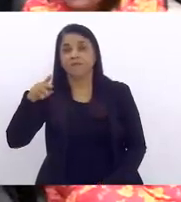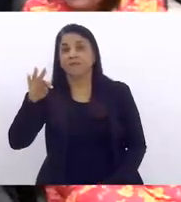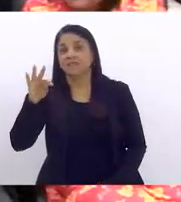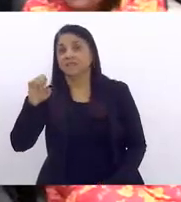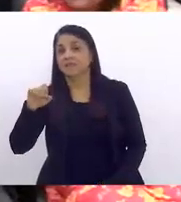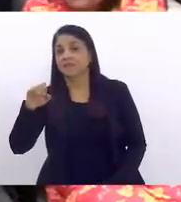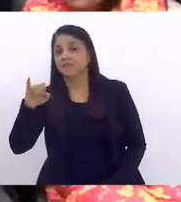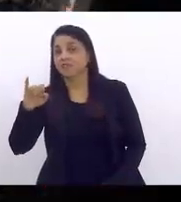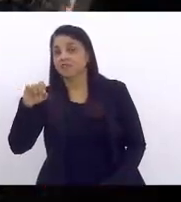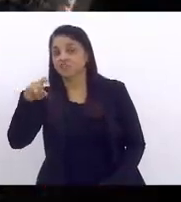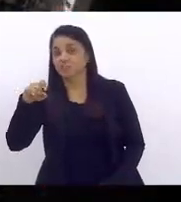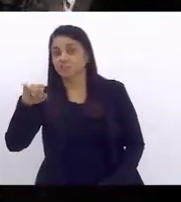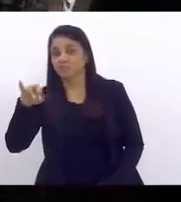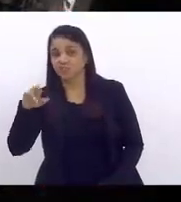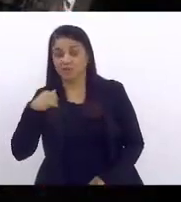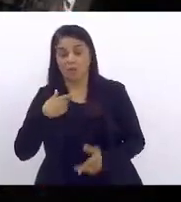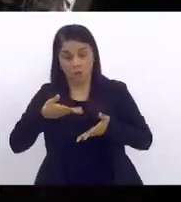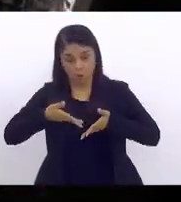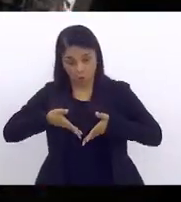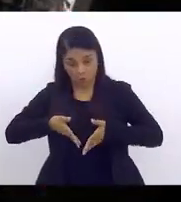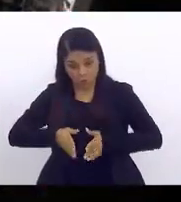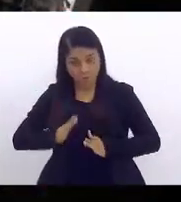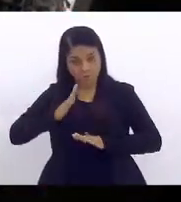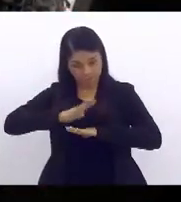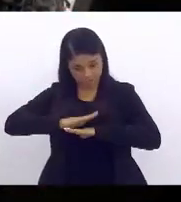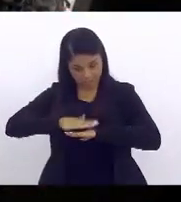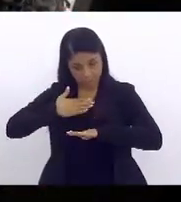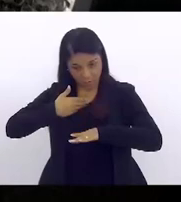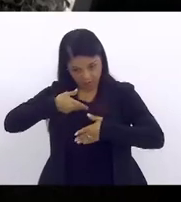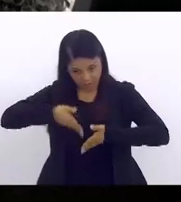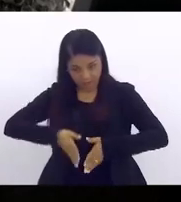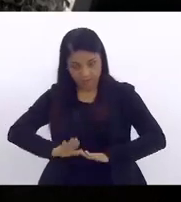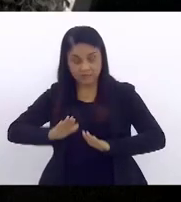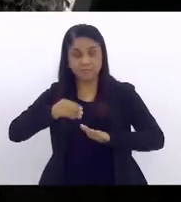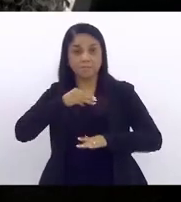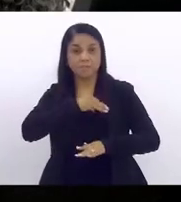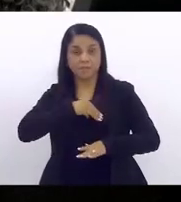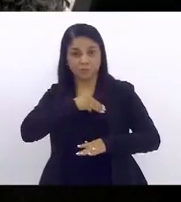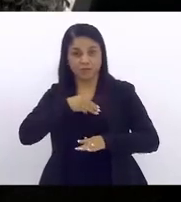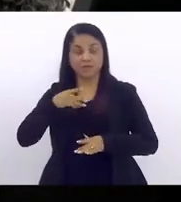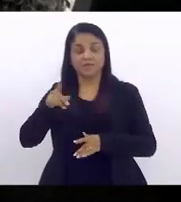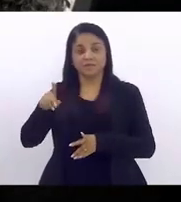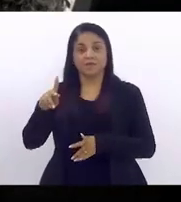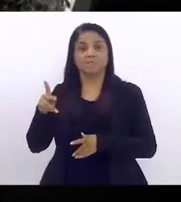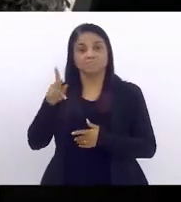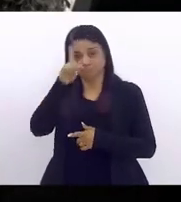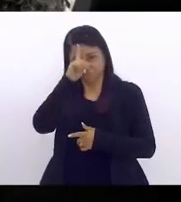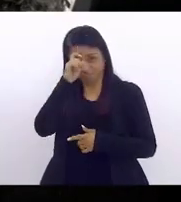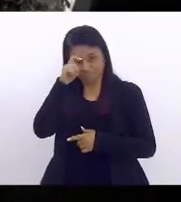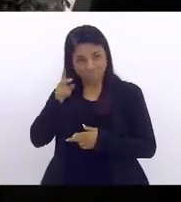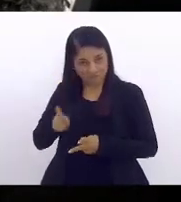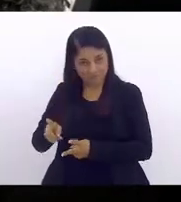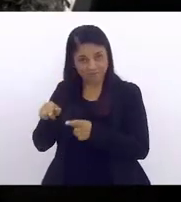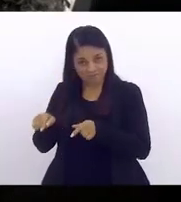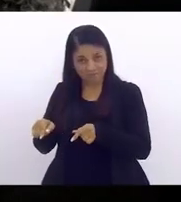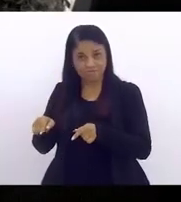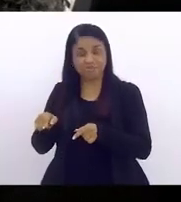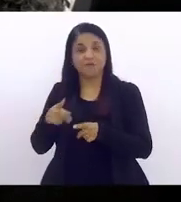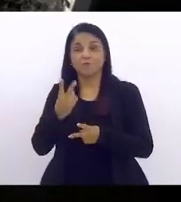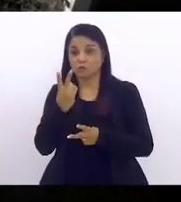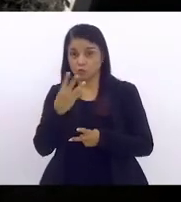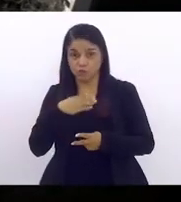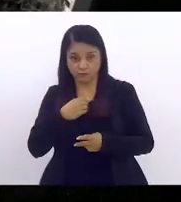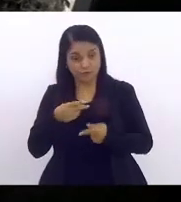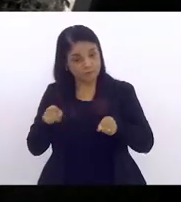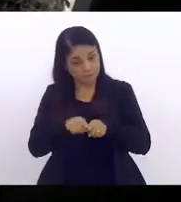Eu nasci na maternidade Herculano Pinheiro e Madureira. Tive os meus dois filhos na maternidade Herculano Pinheiro. Meu